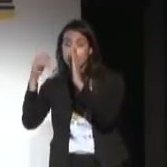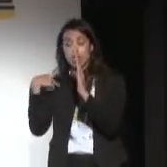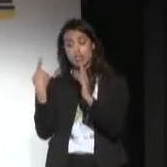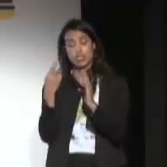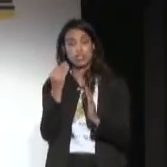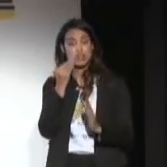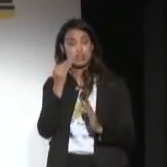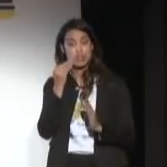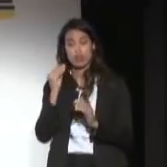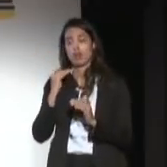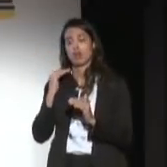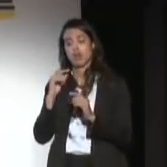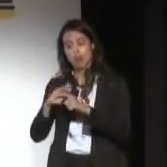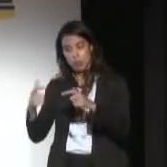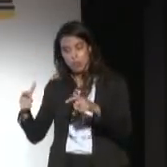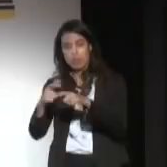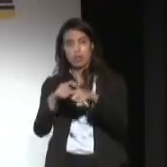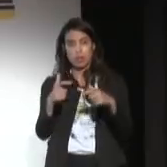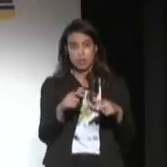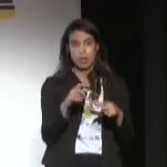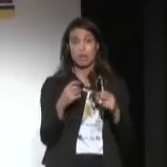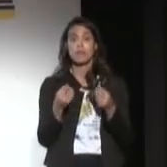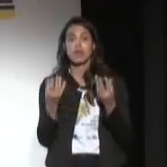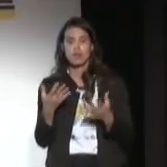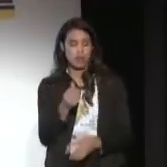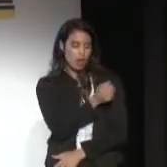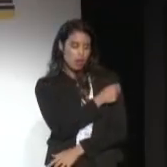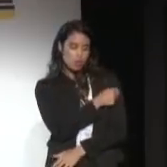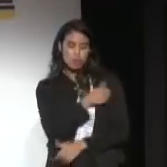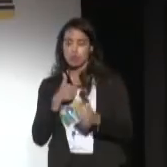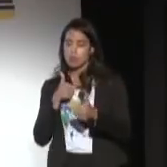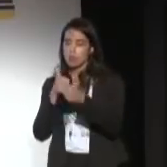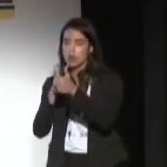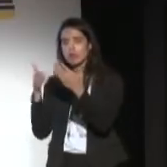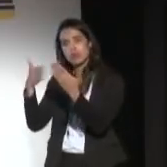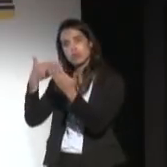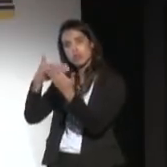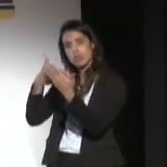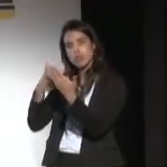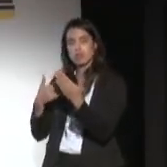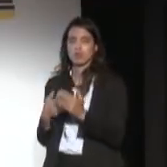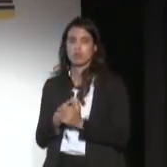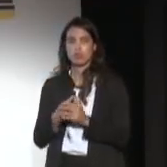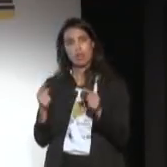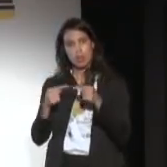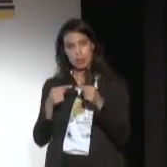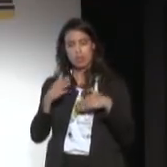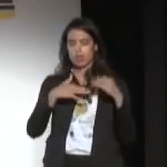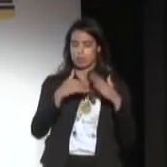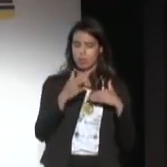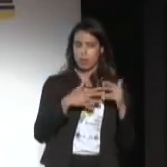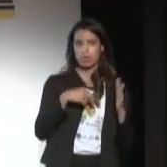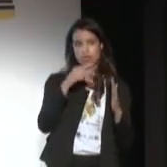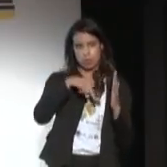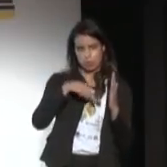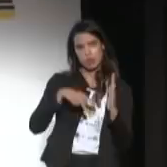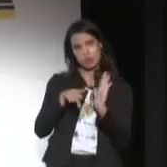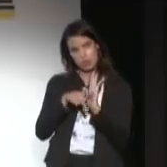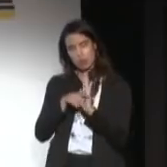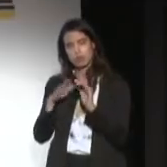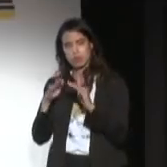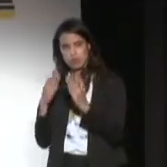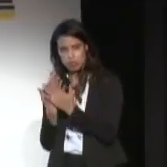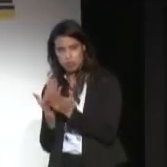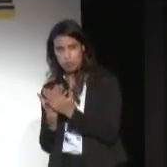para ajudar os meninos a se aproximar dos livros que estão lá previstos, dos gêneros, das práticas leitoras que tem na escola.